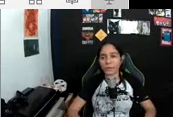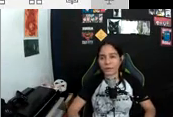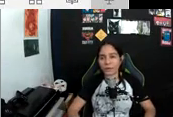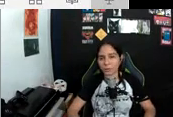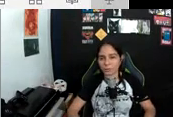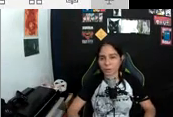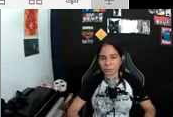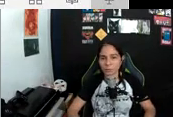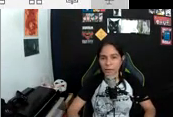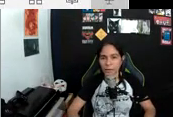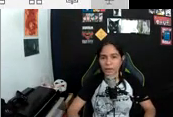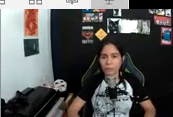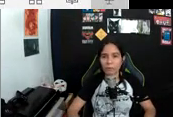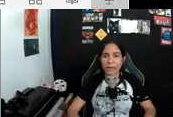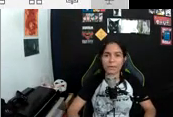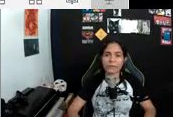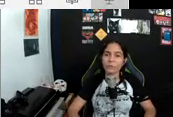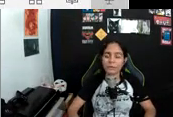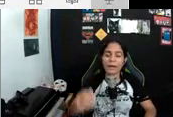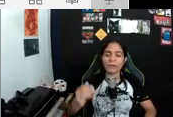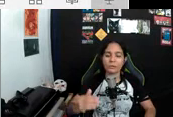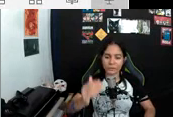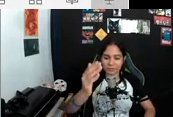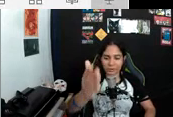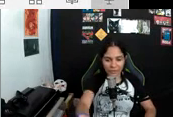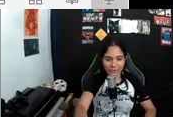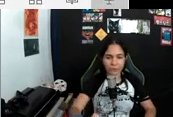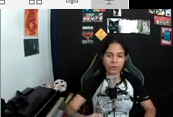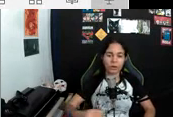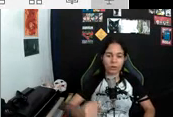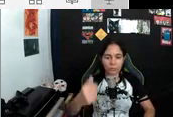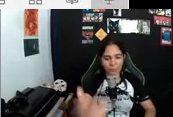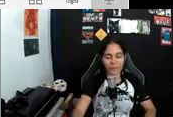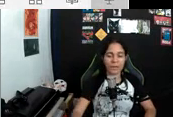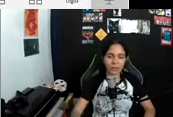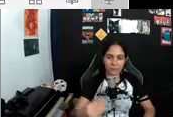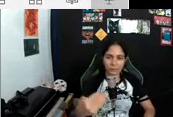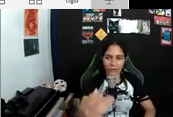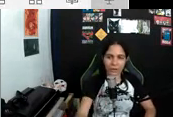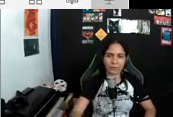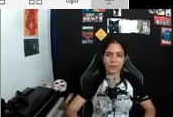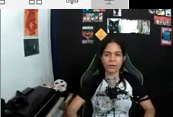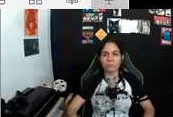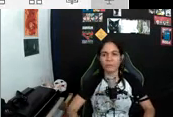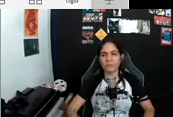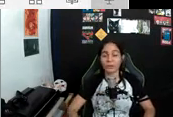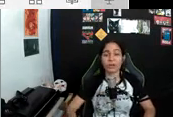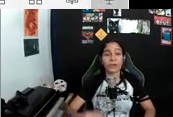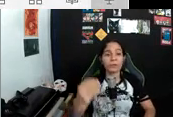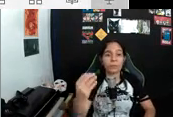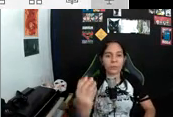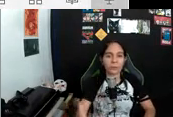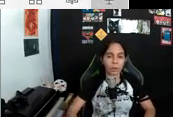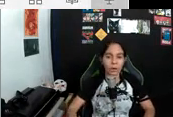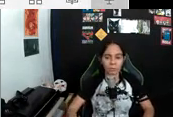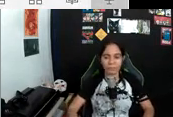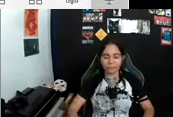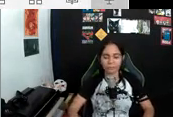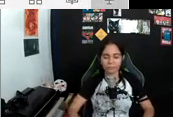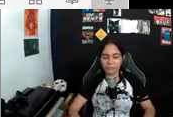o acompanhante pode falar por ela. Mas, do contrário, se direcione, cumprimente, fale com aquela pessoa, chame